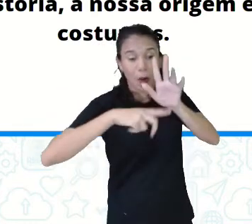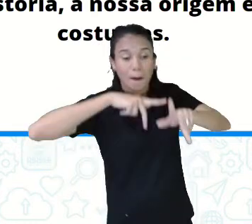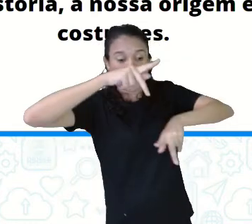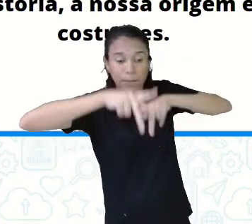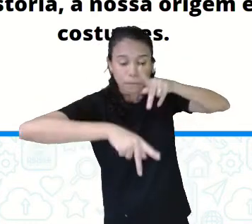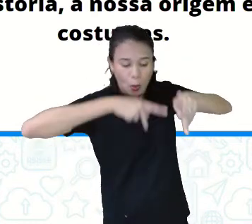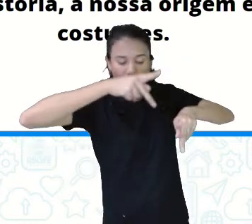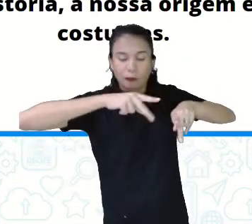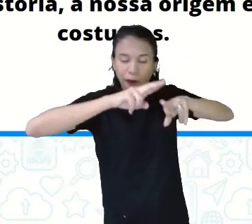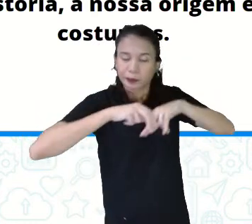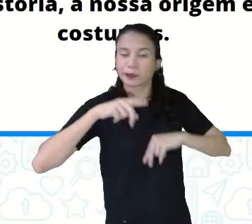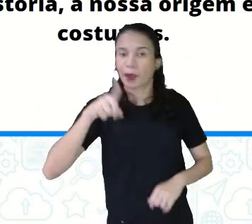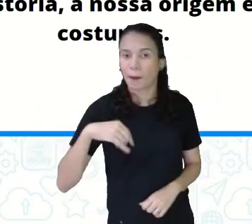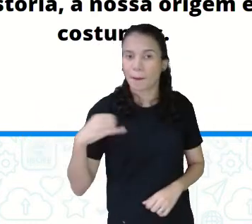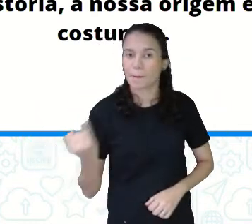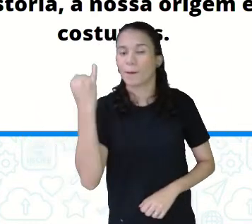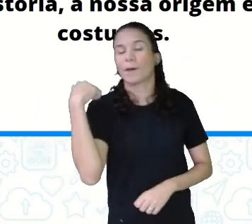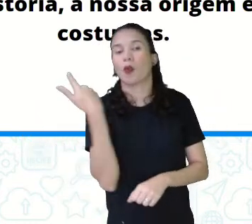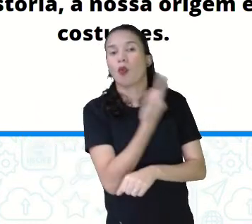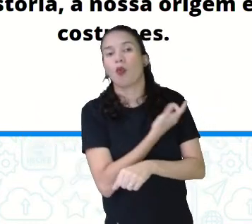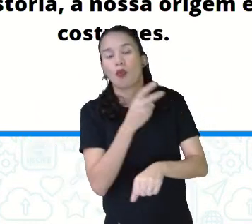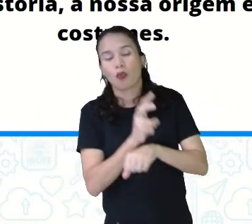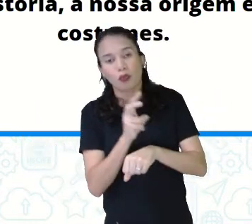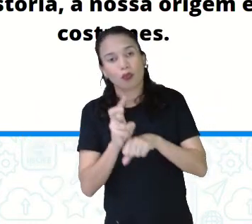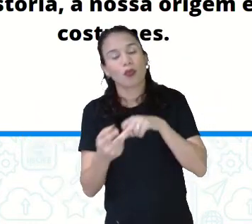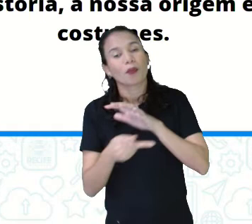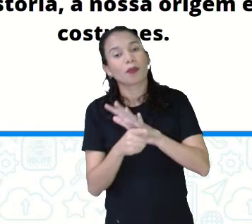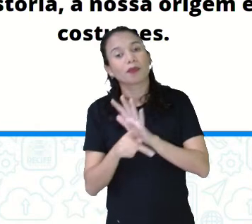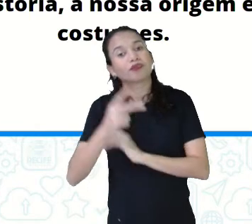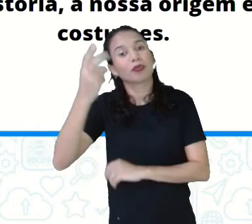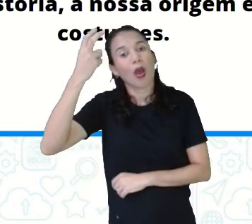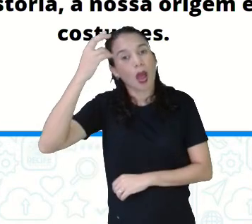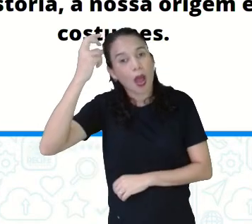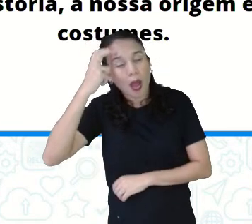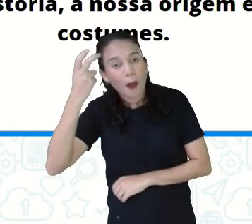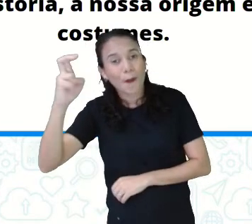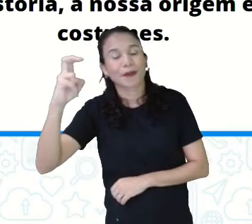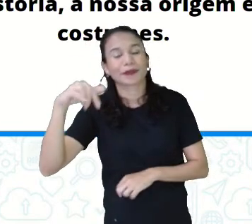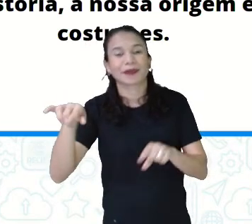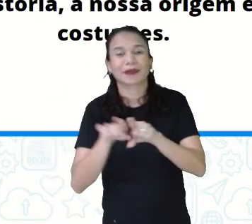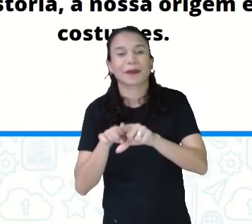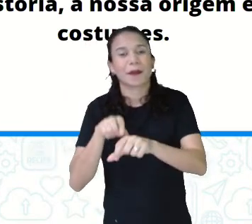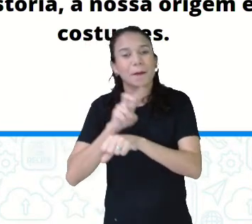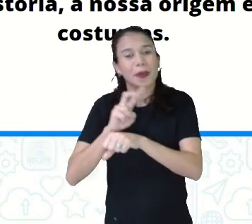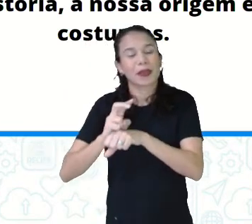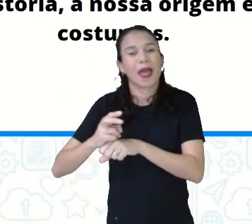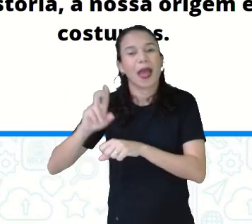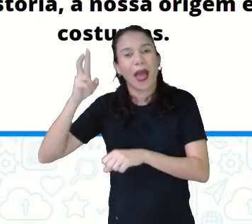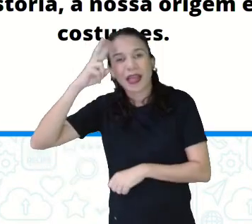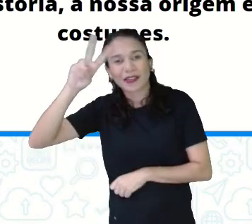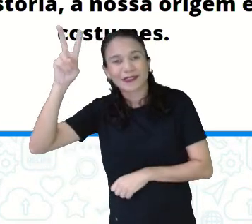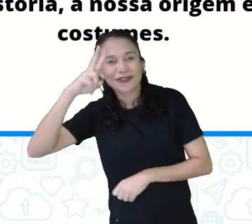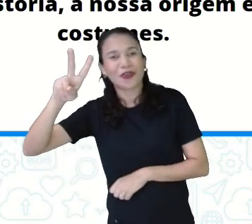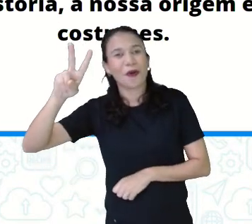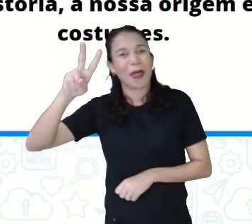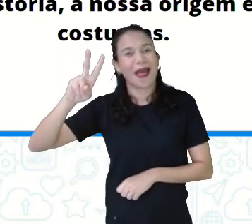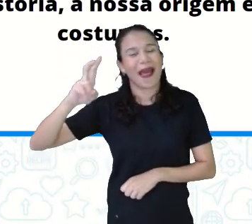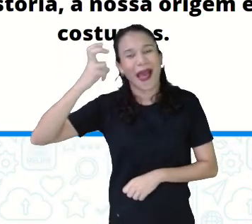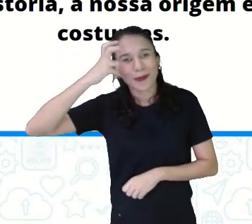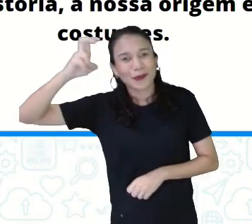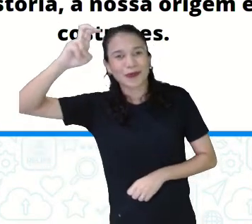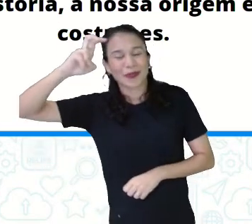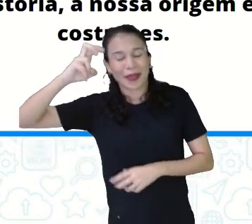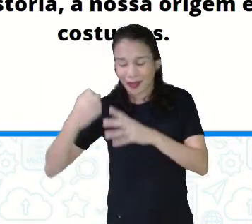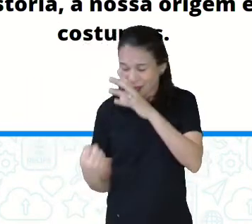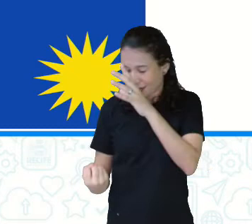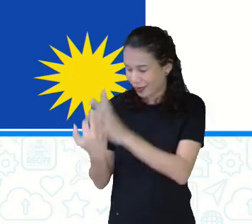importante mantermos e preservarmos a cultura, porque assim preservamos também a nossa história, a nossa origem e os